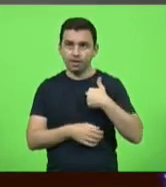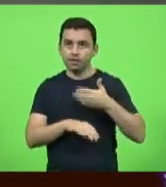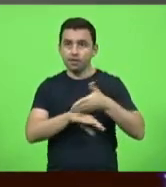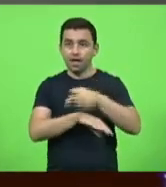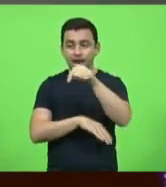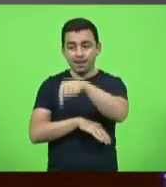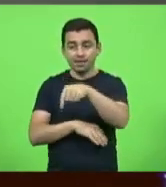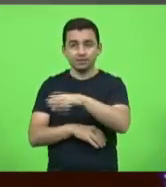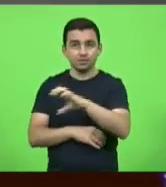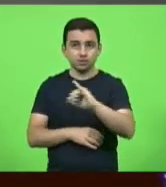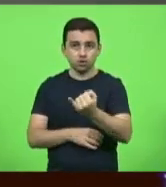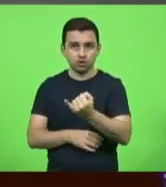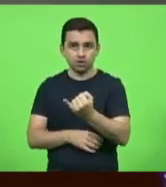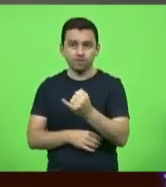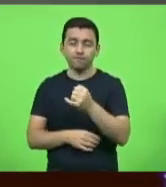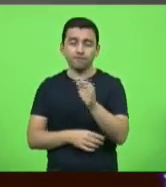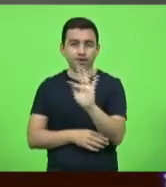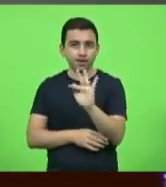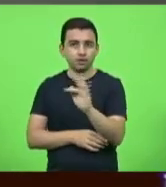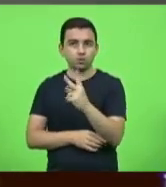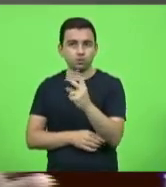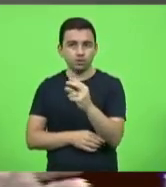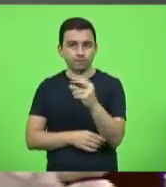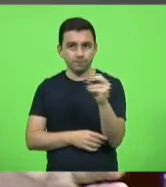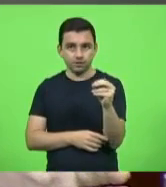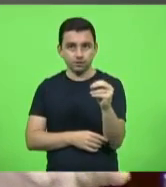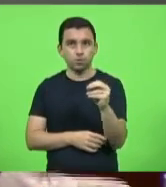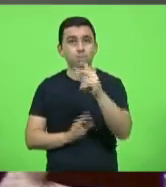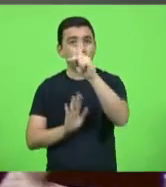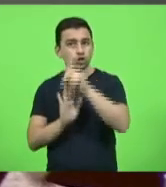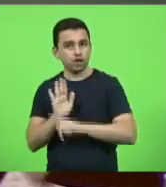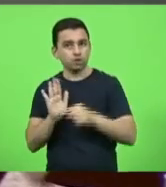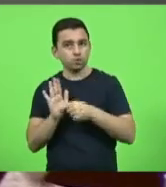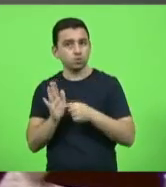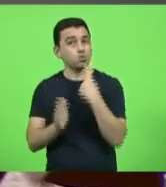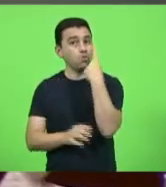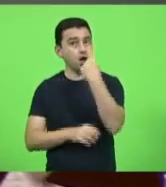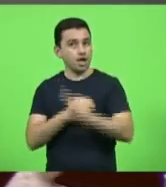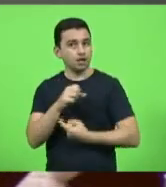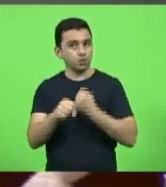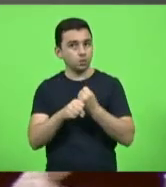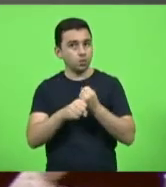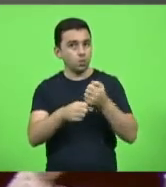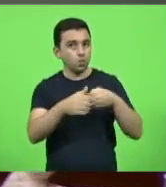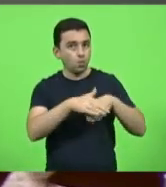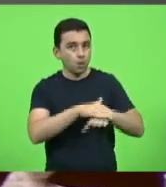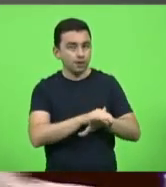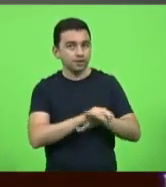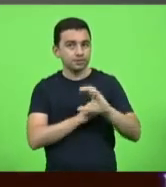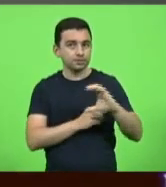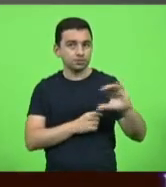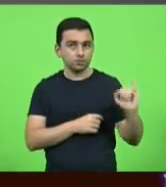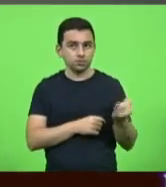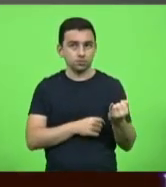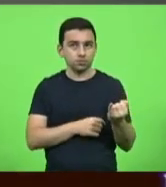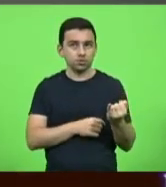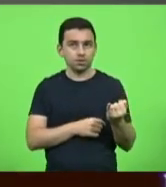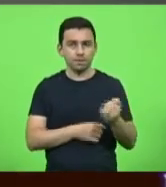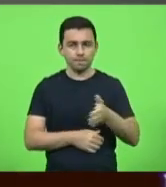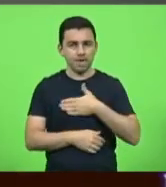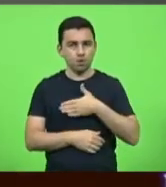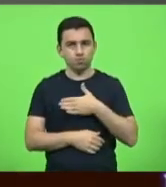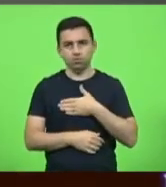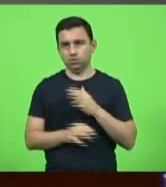em fevereiro de 2020. Então, portanto, o projeto ficou 1 ano em uma gaveta na CCJ, não por minha